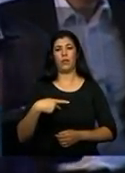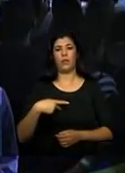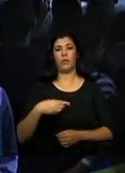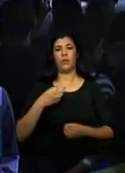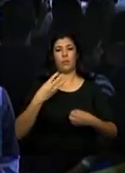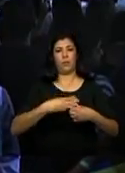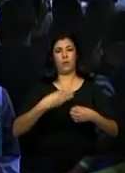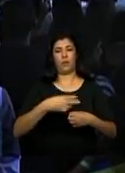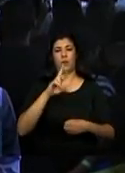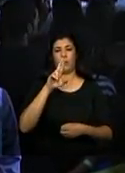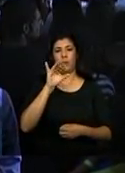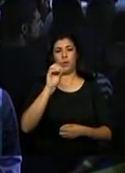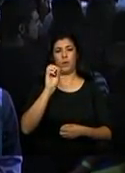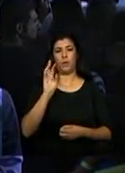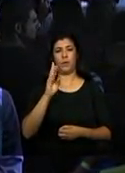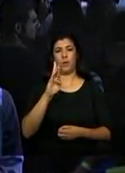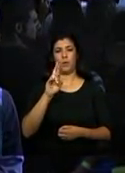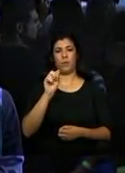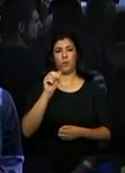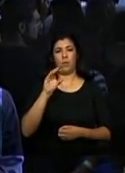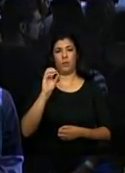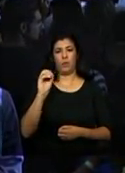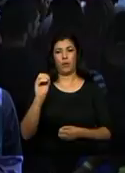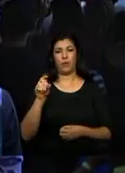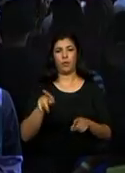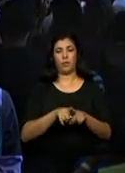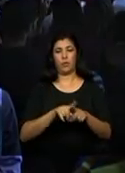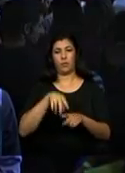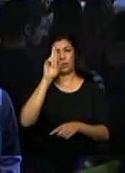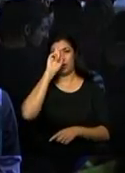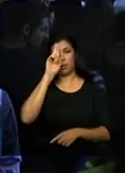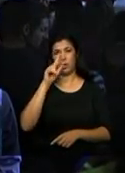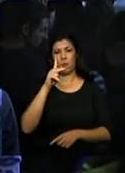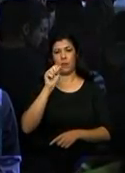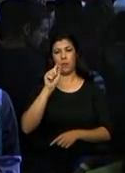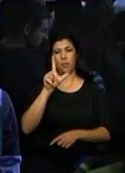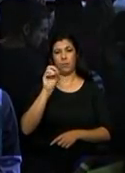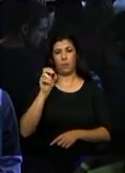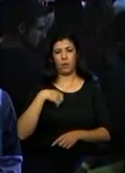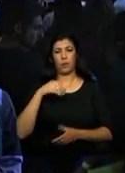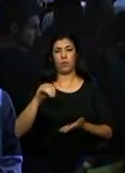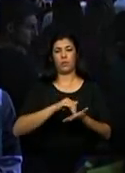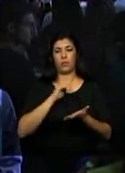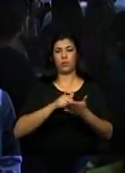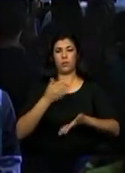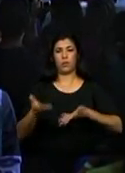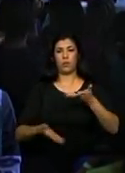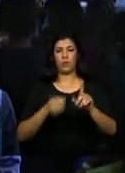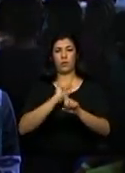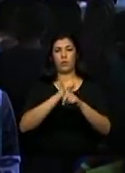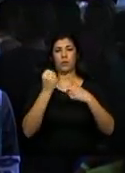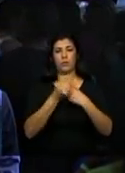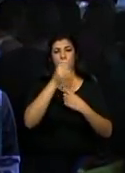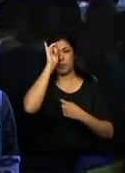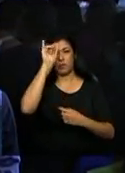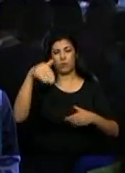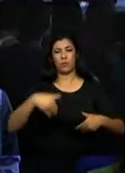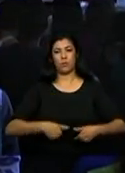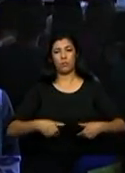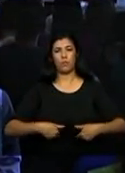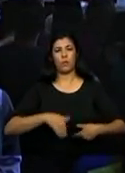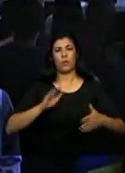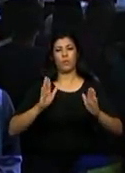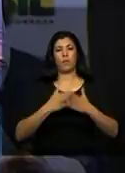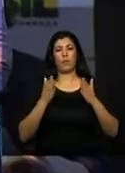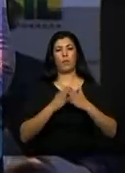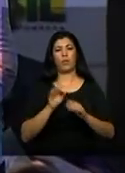José Batista, e o senhor Paulo César Lisboa, secretário de Desenvolvimento Social e Combate à Fome e à Pobreza do